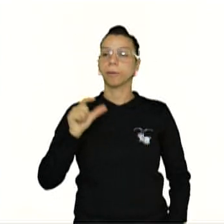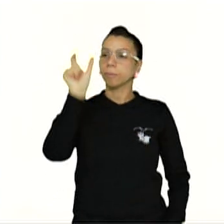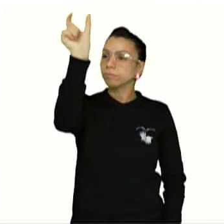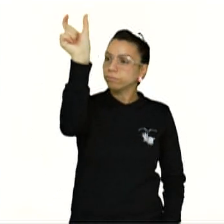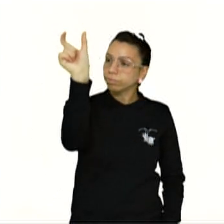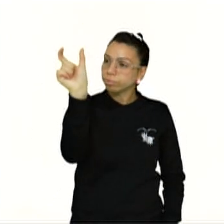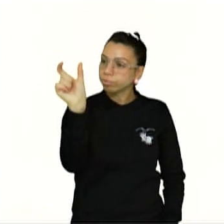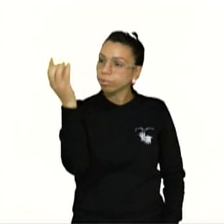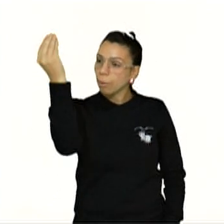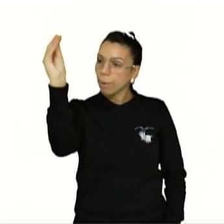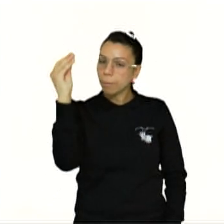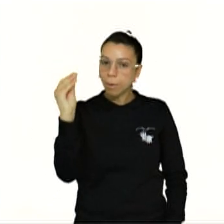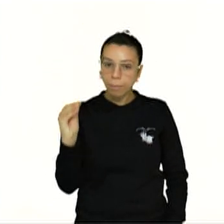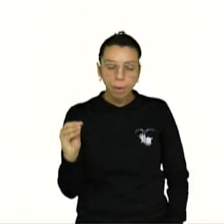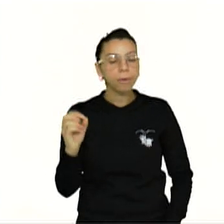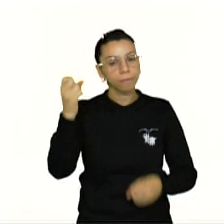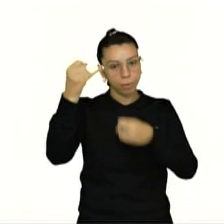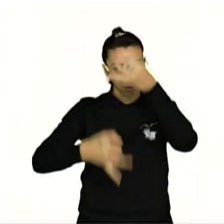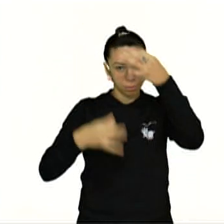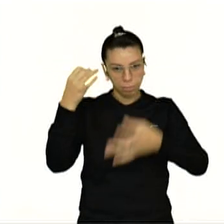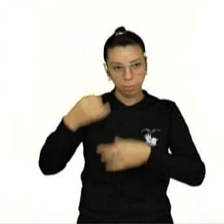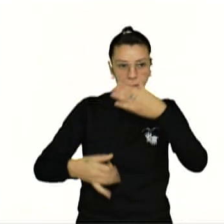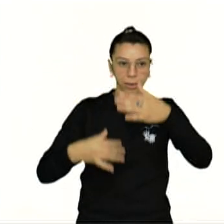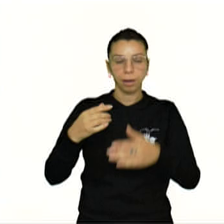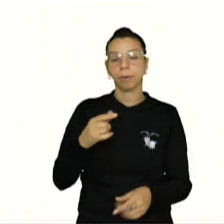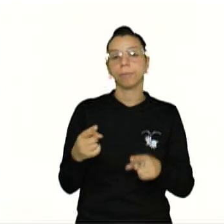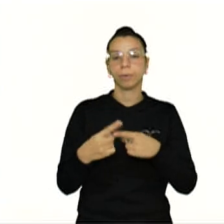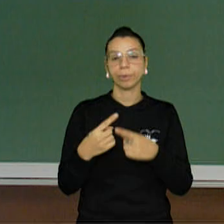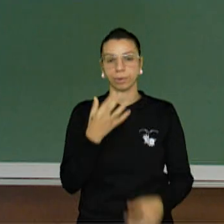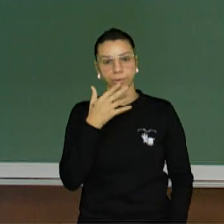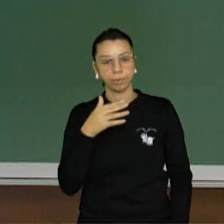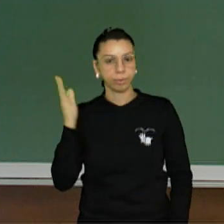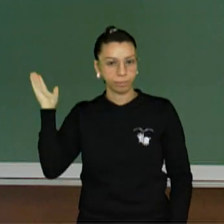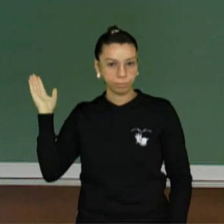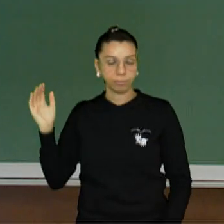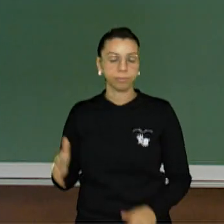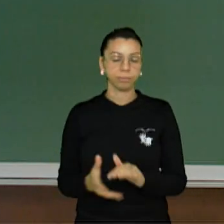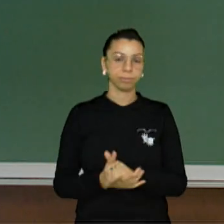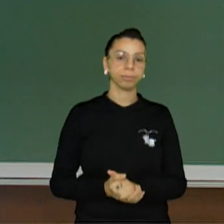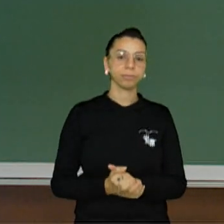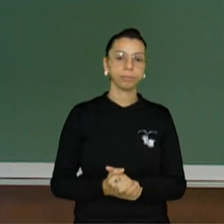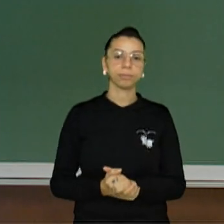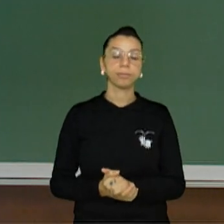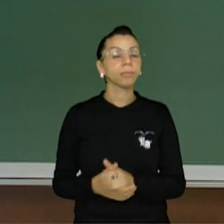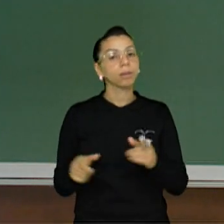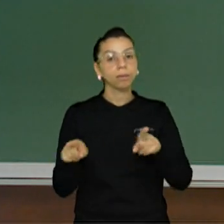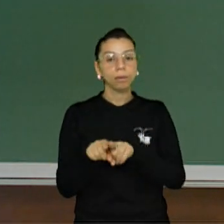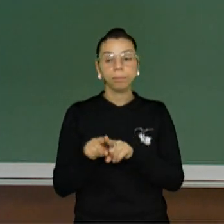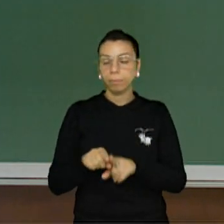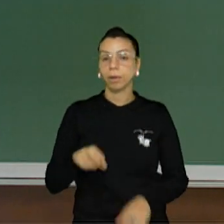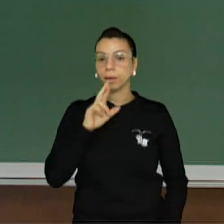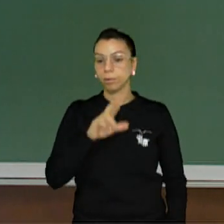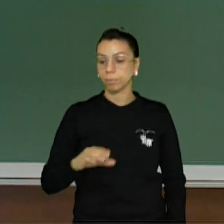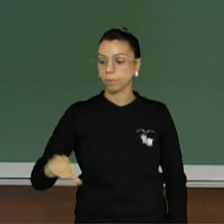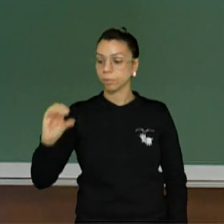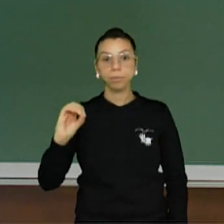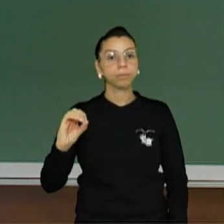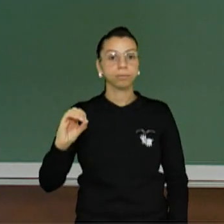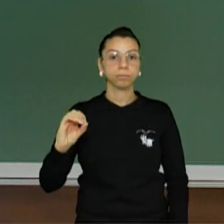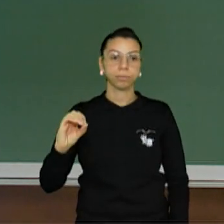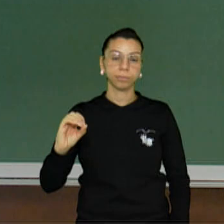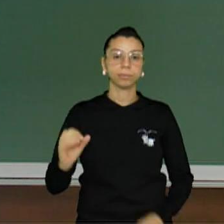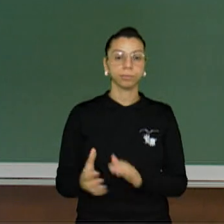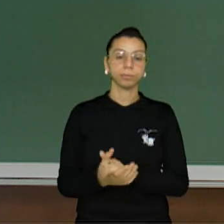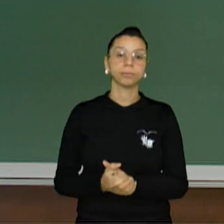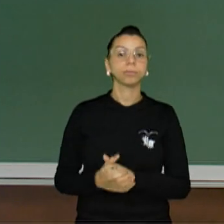que eu vou reforçar aqui explicando para vocês, está até colorido aqui. Seu determinante também é nulo, quer dizer que nessa aula a